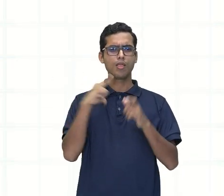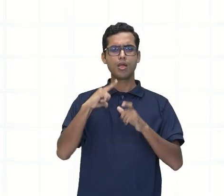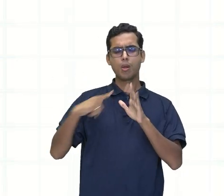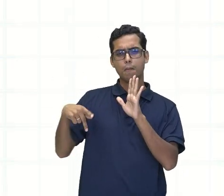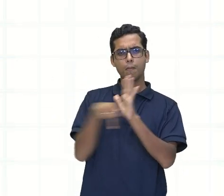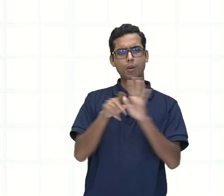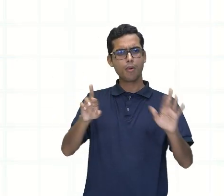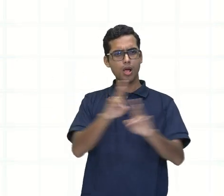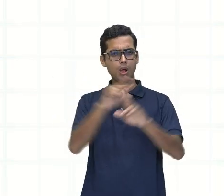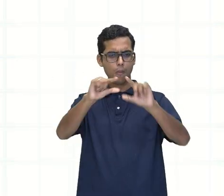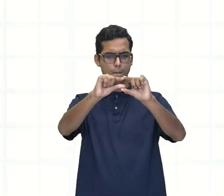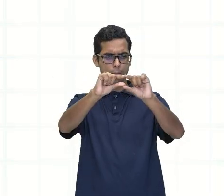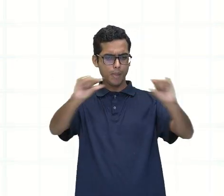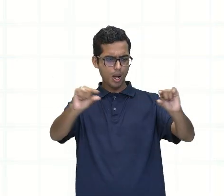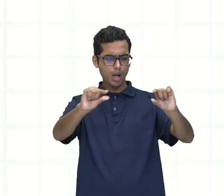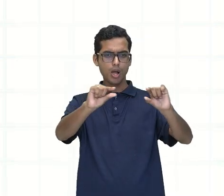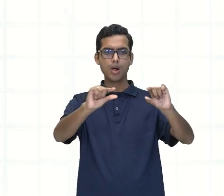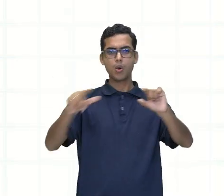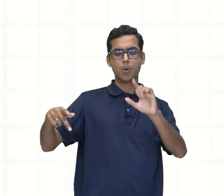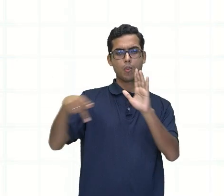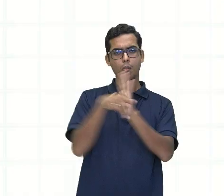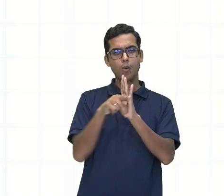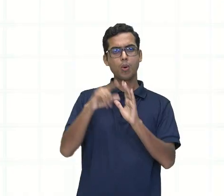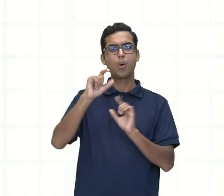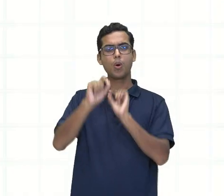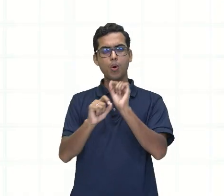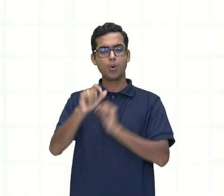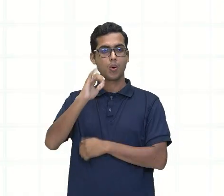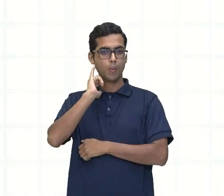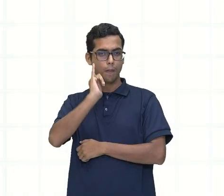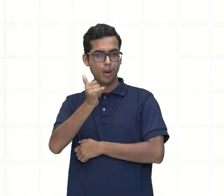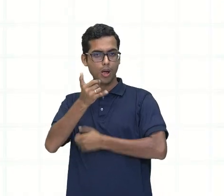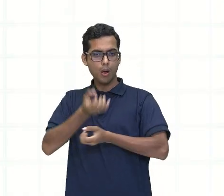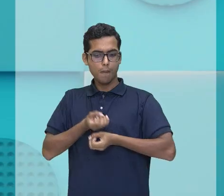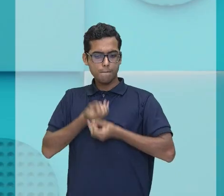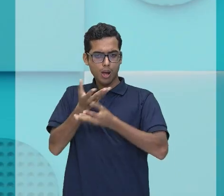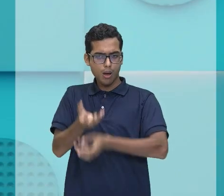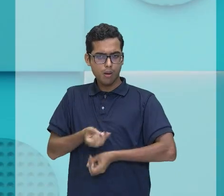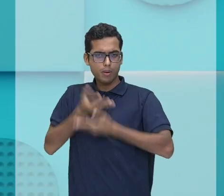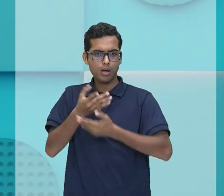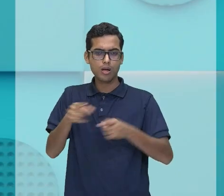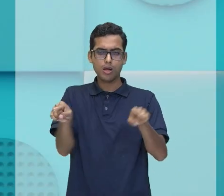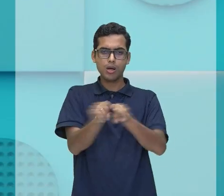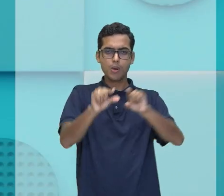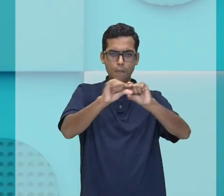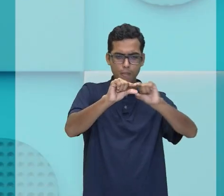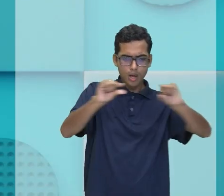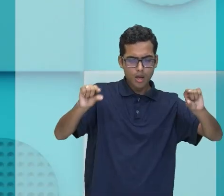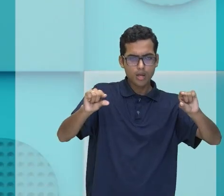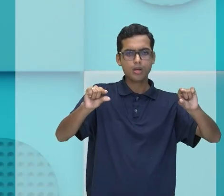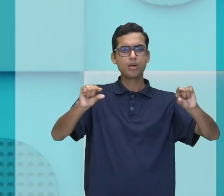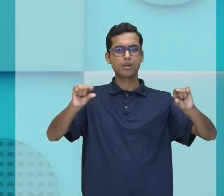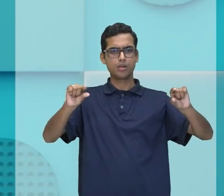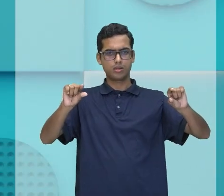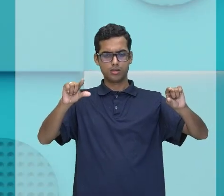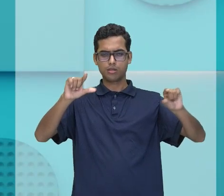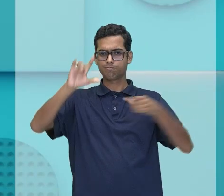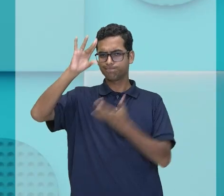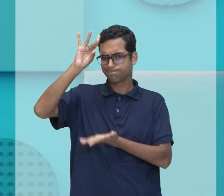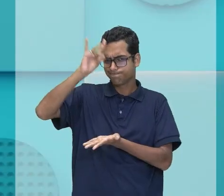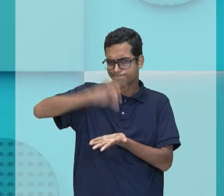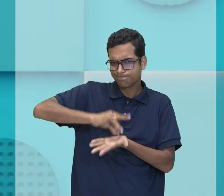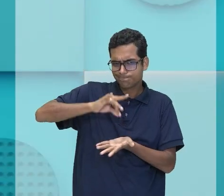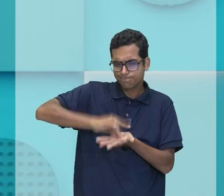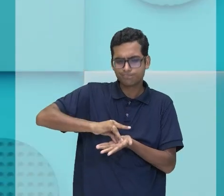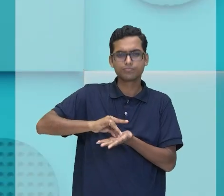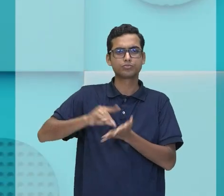do enunciado, do locutor, né, perante o seu enunciado, né, se ele realmente está condizente ali,